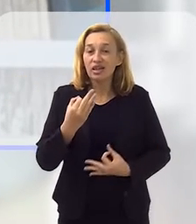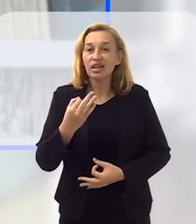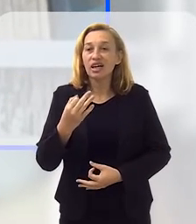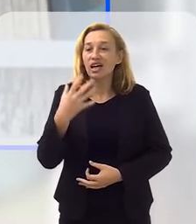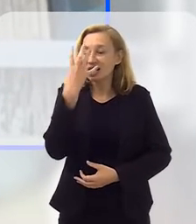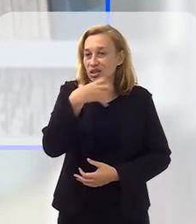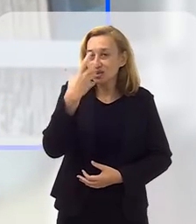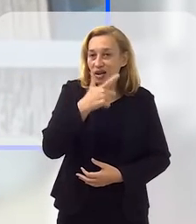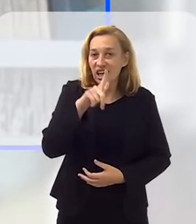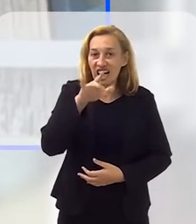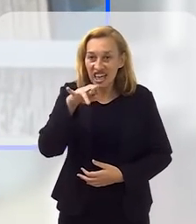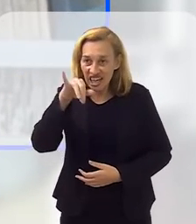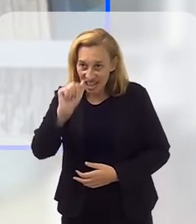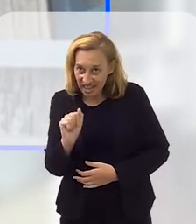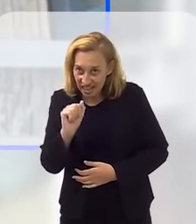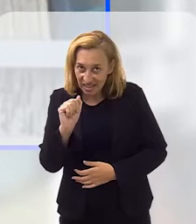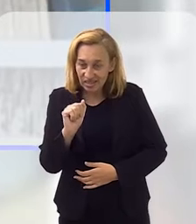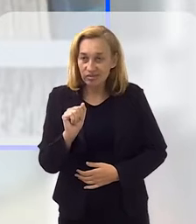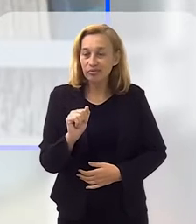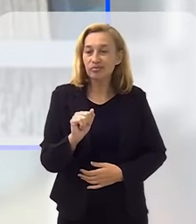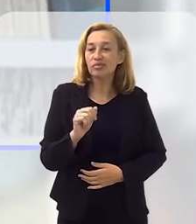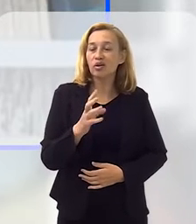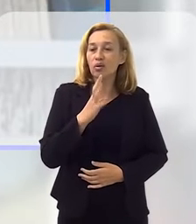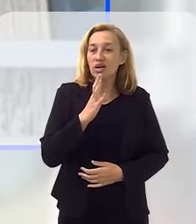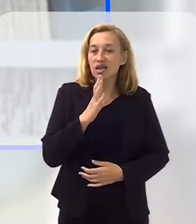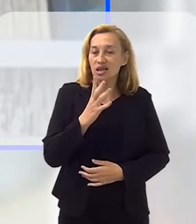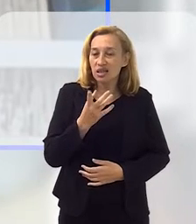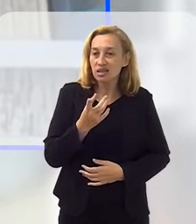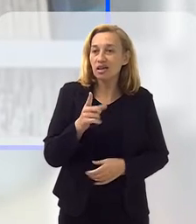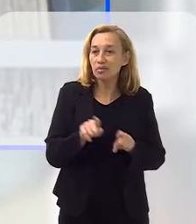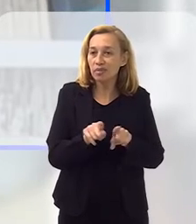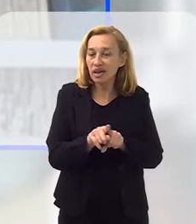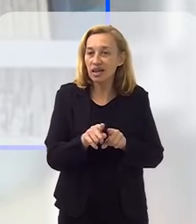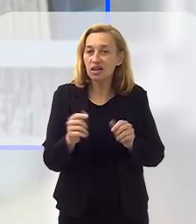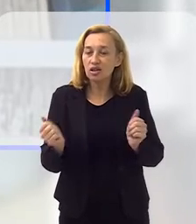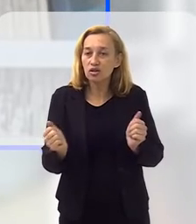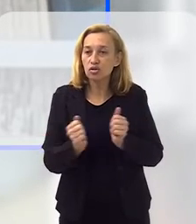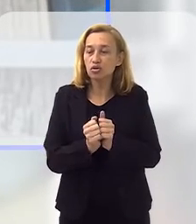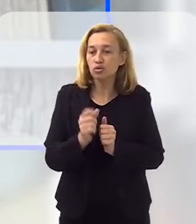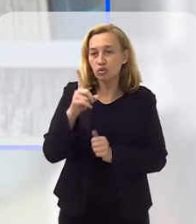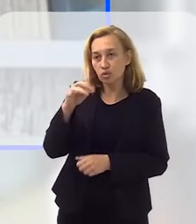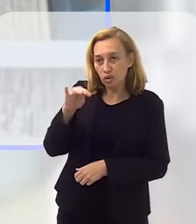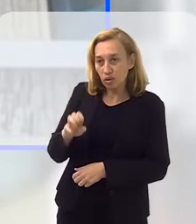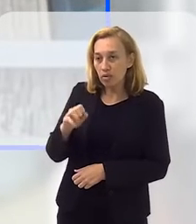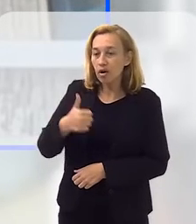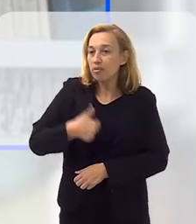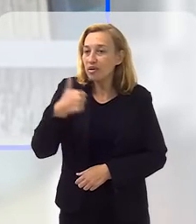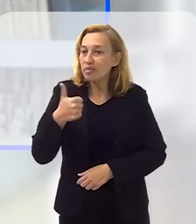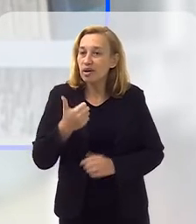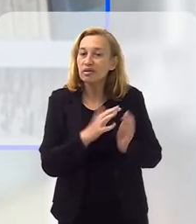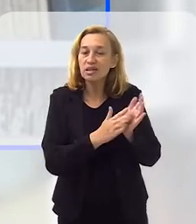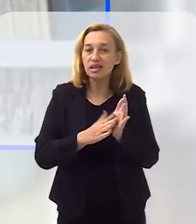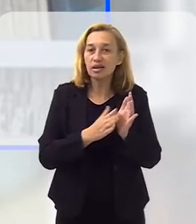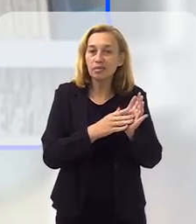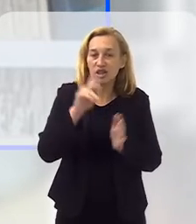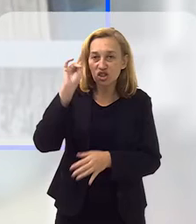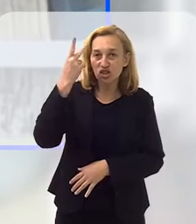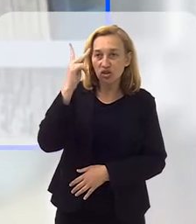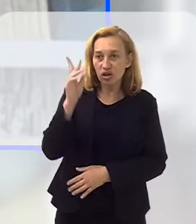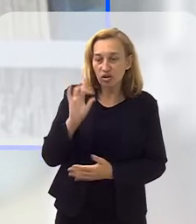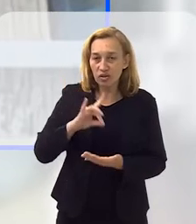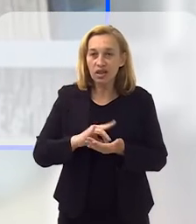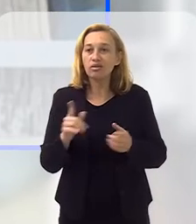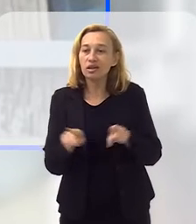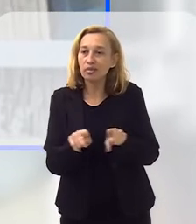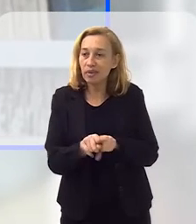cantora lírica, ficou conhecida por ser companheira do Donga também, autor do primeiro samba oficial da